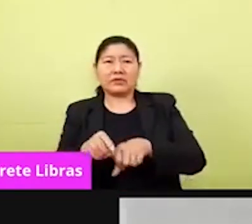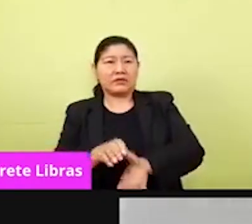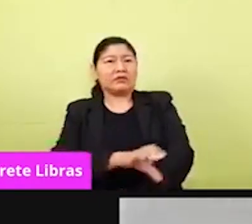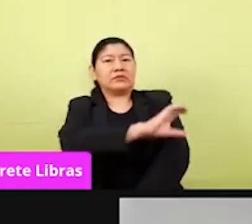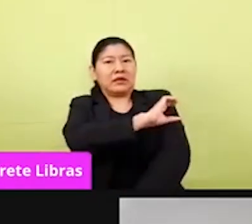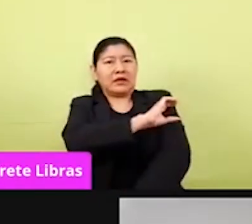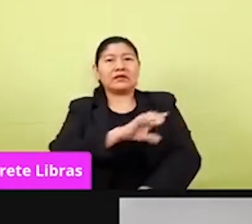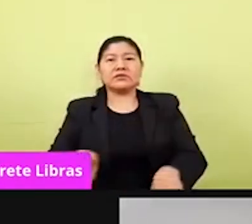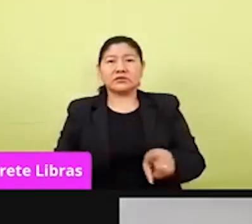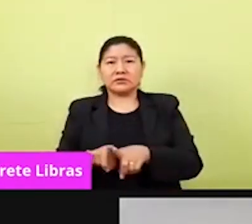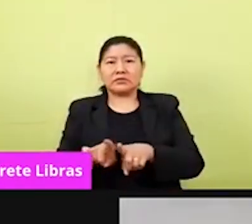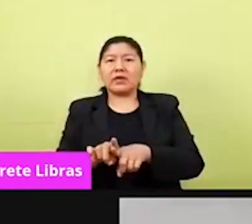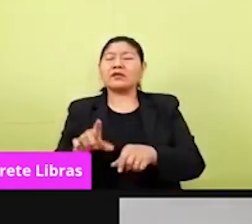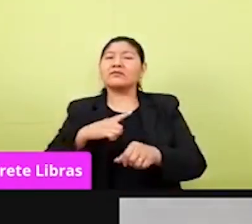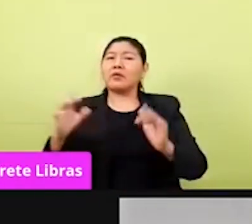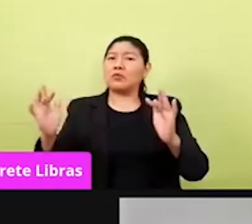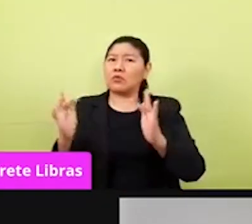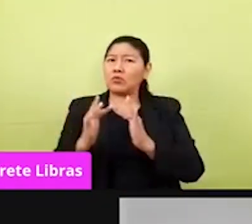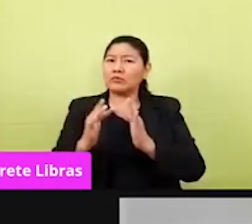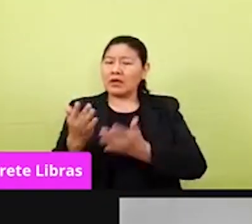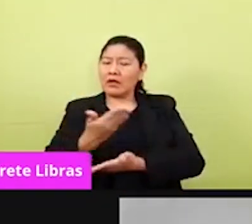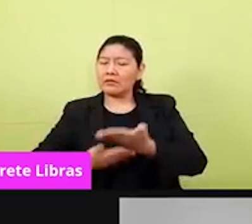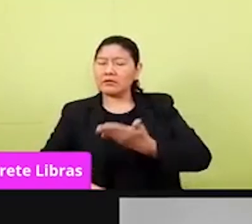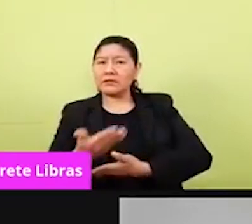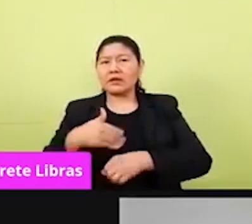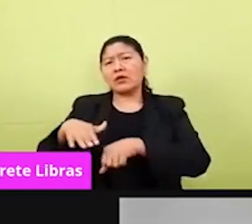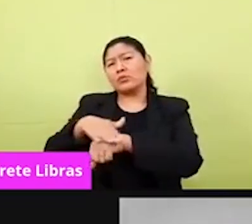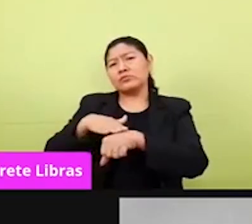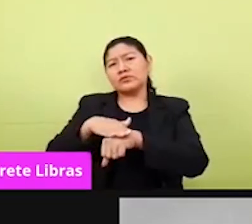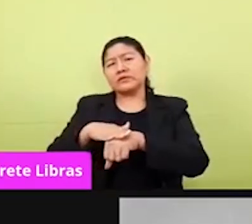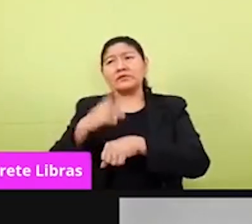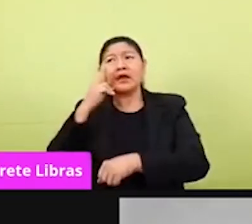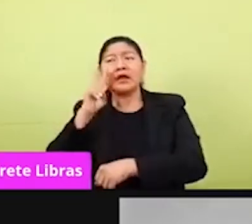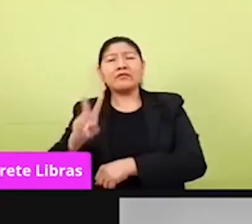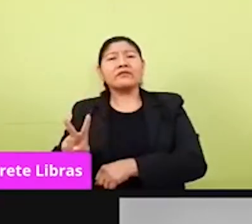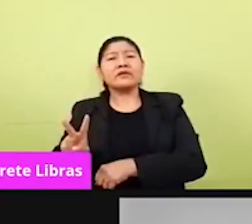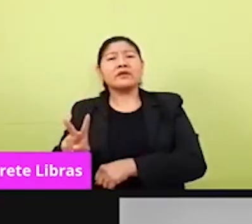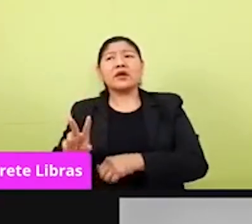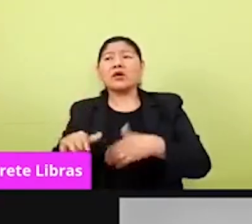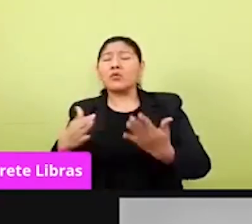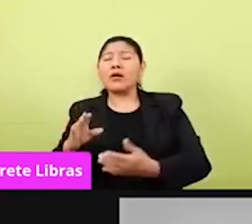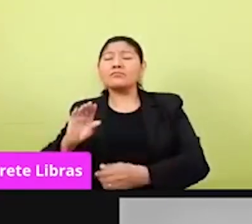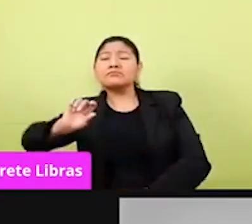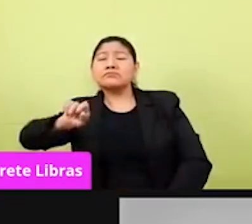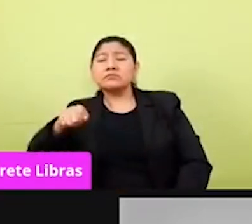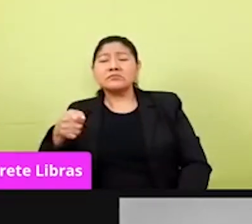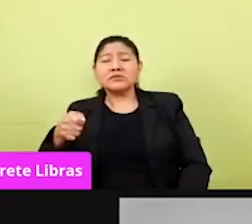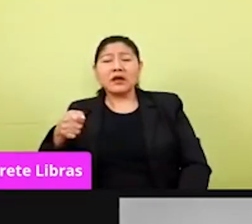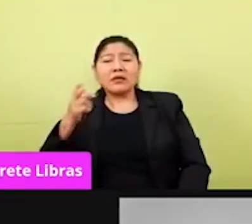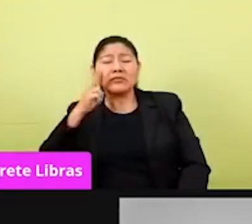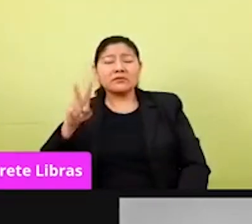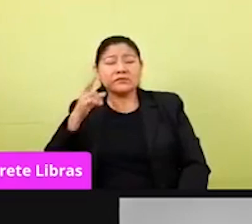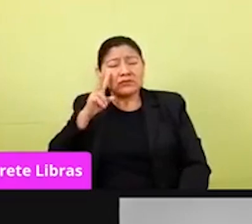uma roda também, né, de conversa com os profissionais para identificar os sinais, né, de que essa criança